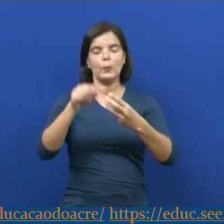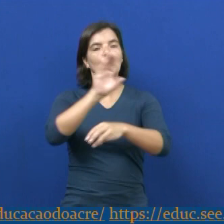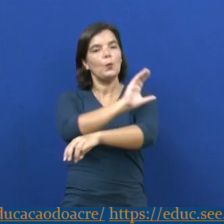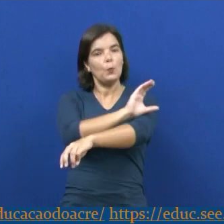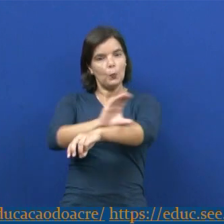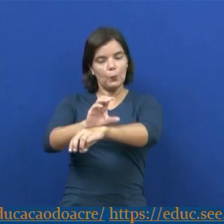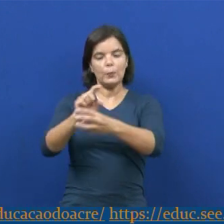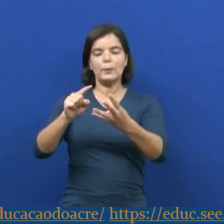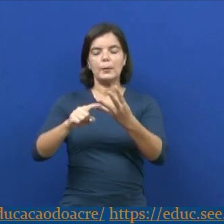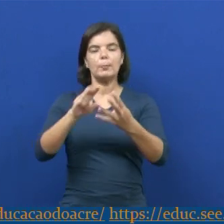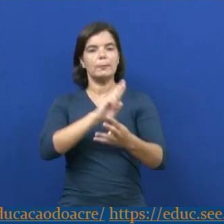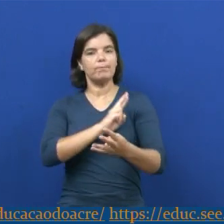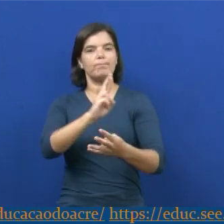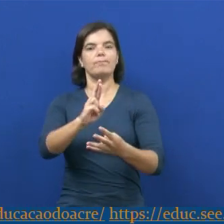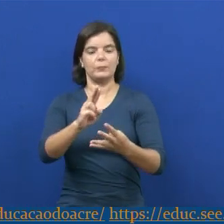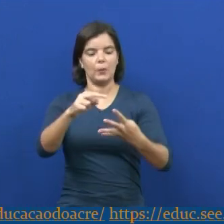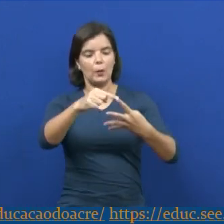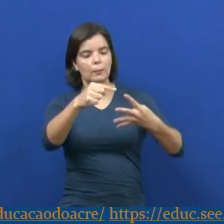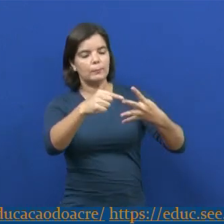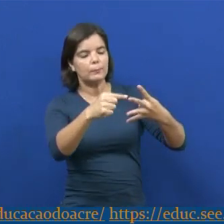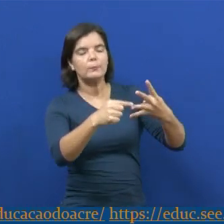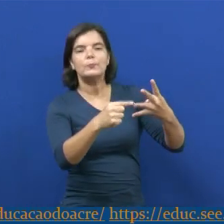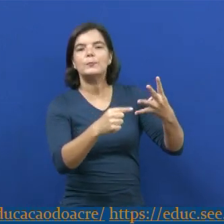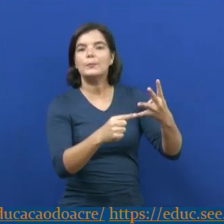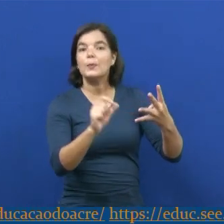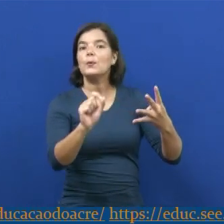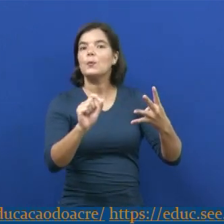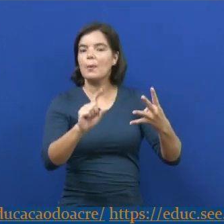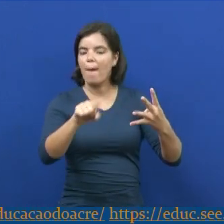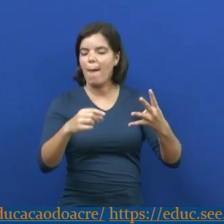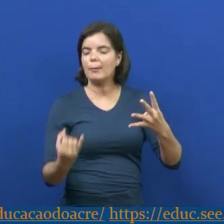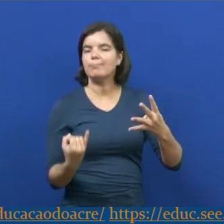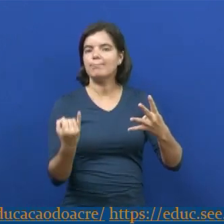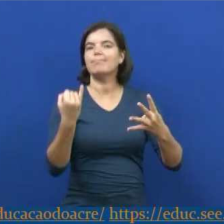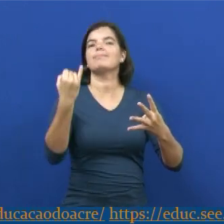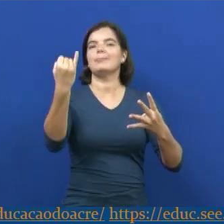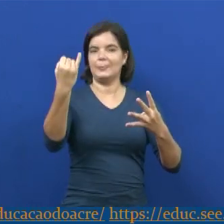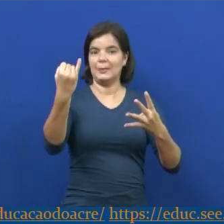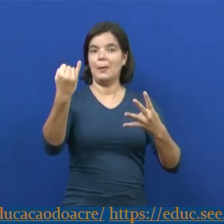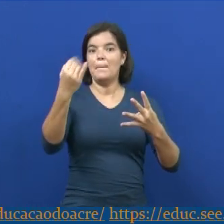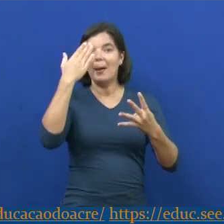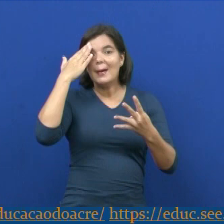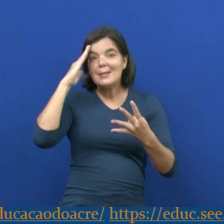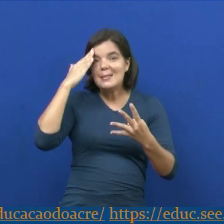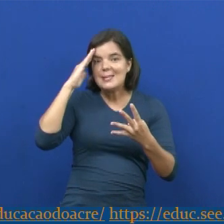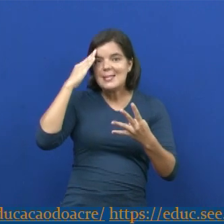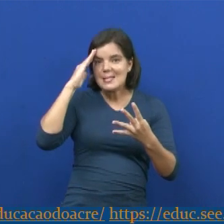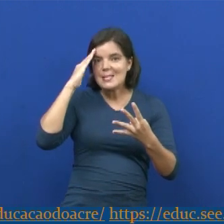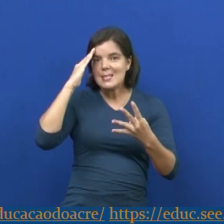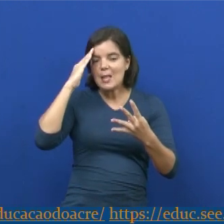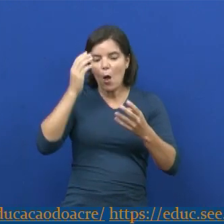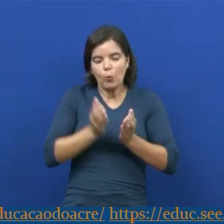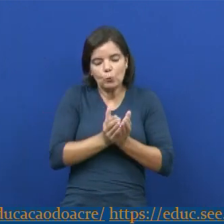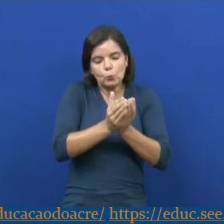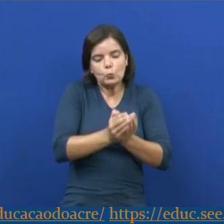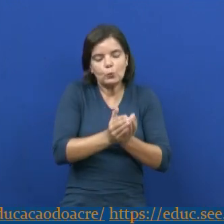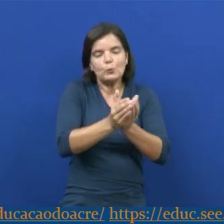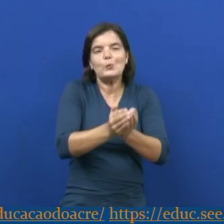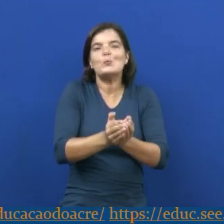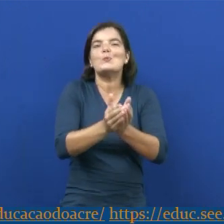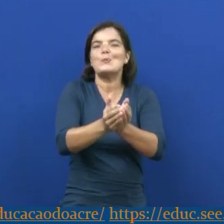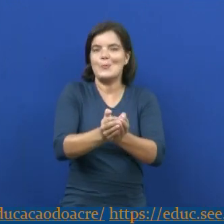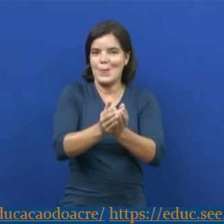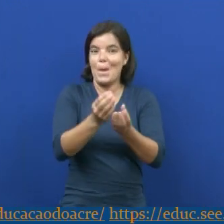cultura e religião. Esses 4 fatores são importantes para compreendermos a expansão